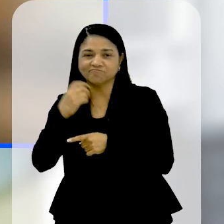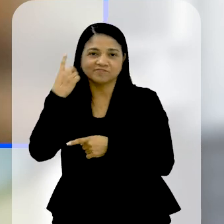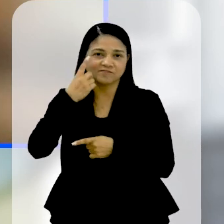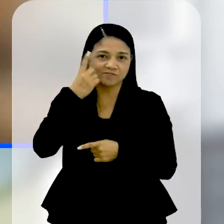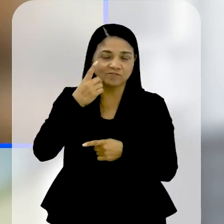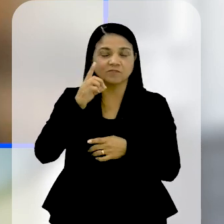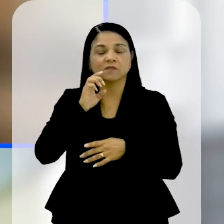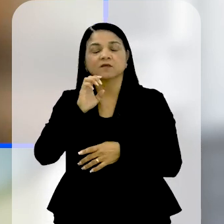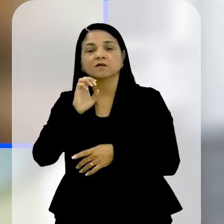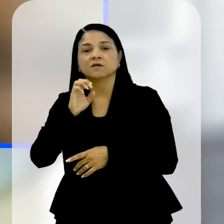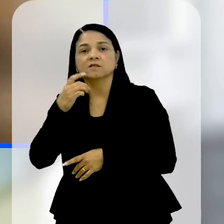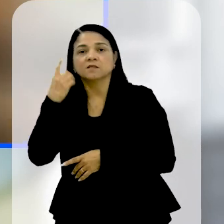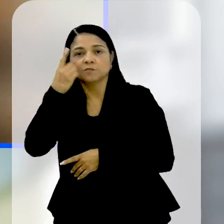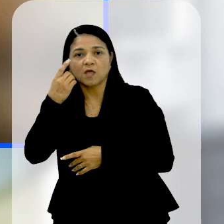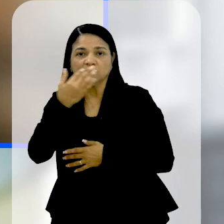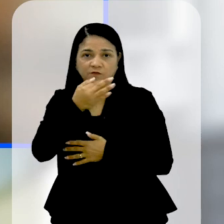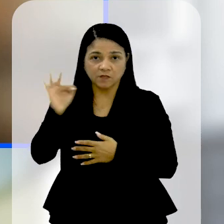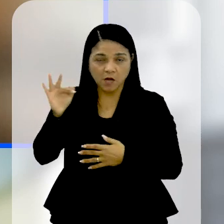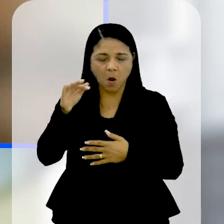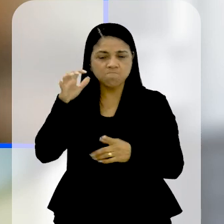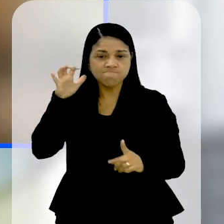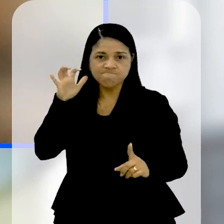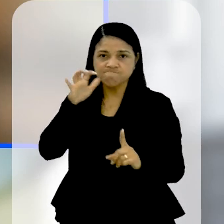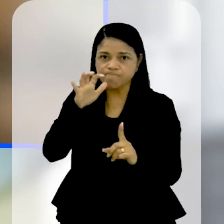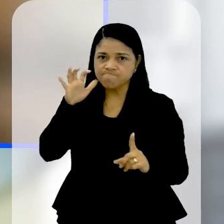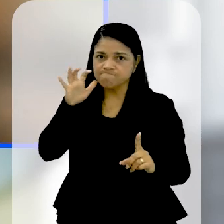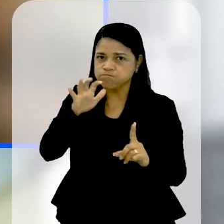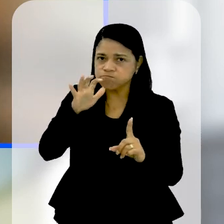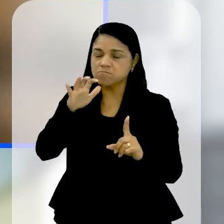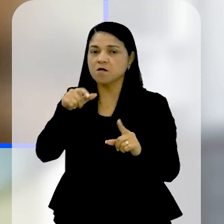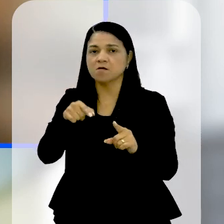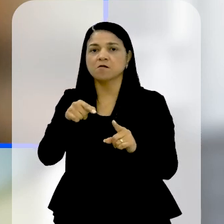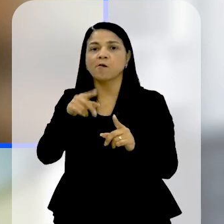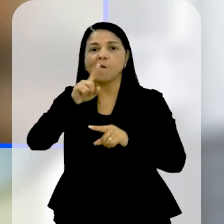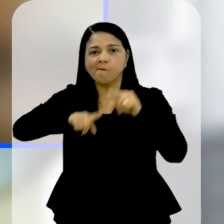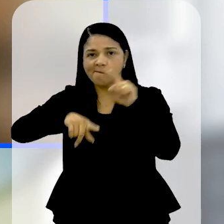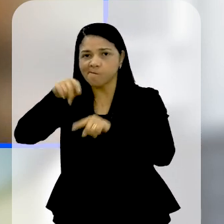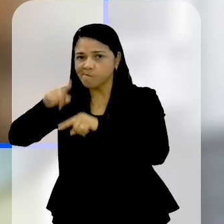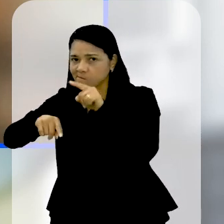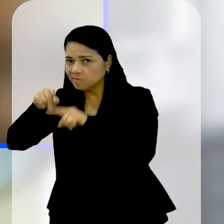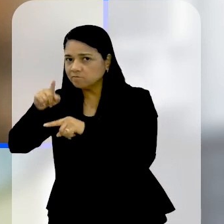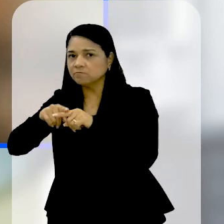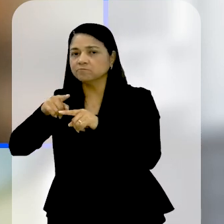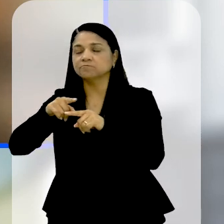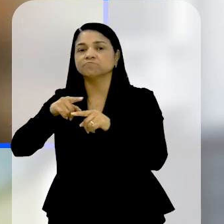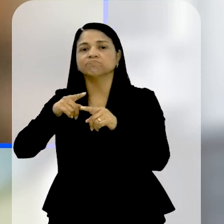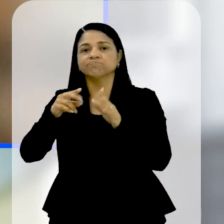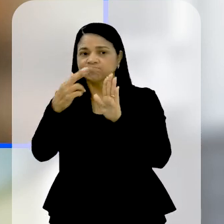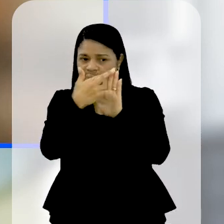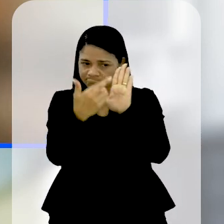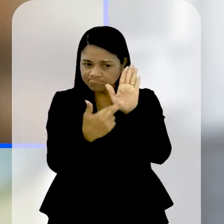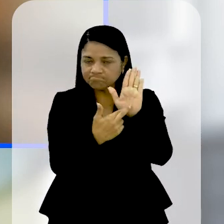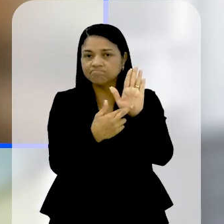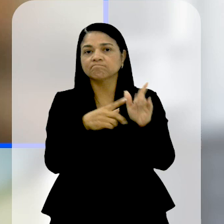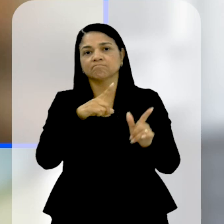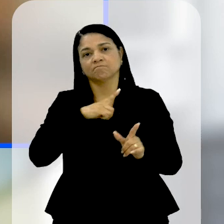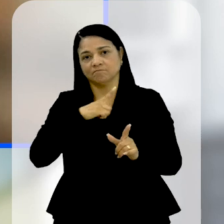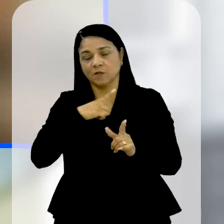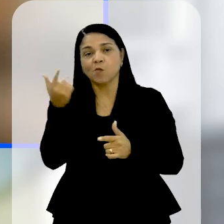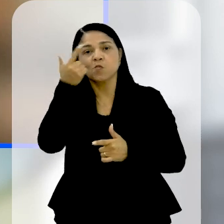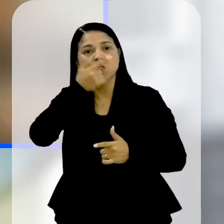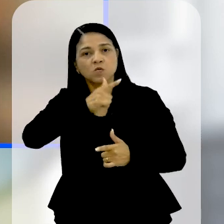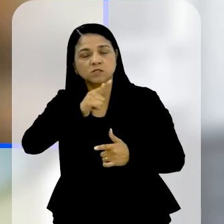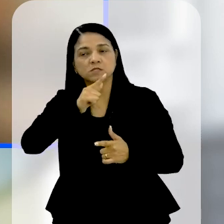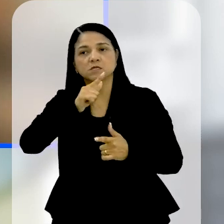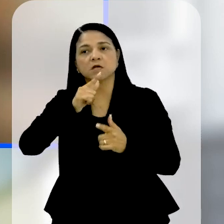estaduais, federais, que façam uma pressão para que esses produtos venham a ser regulados e aí a